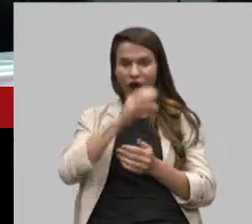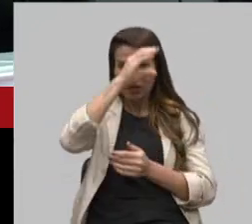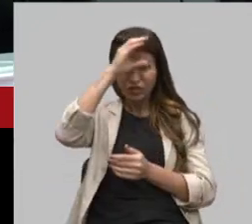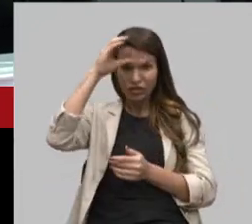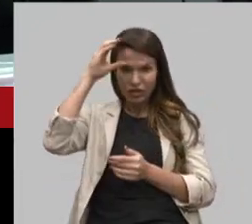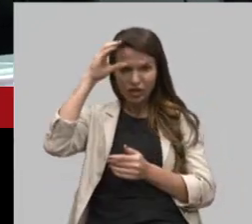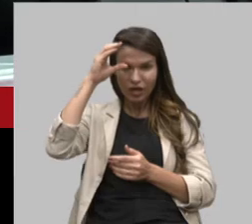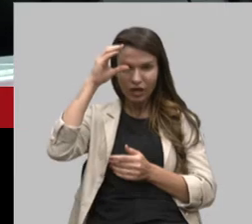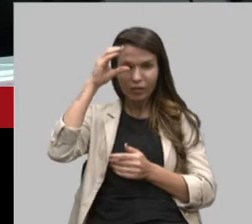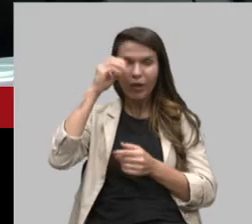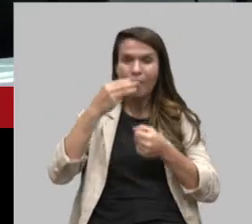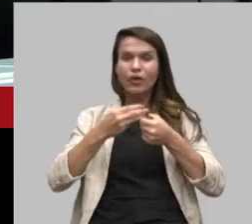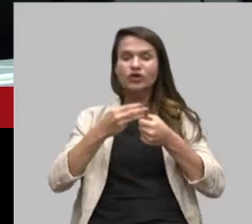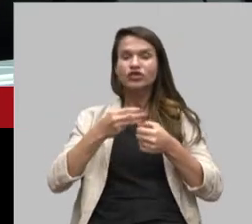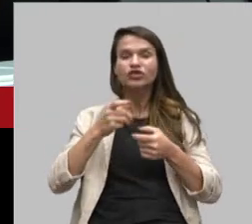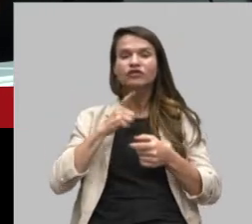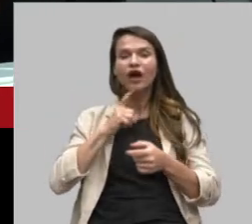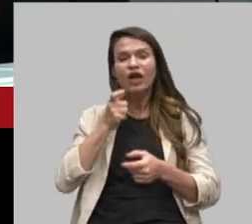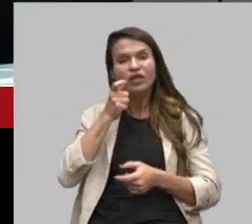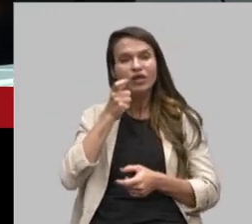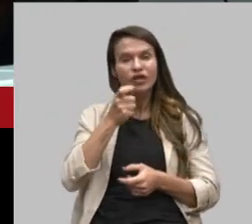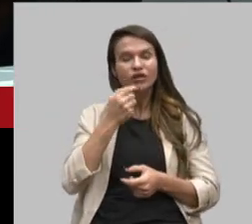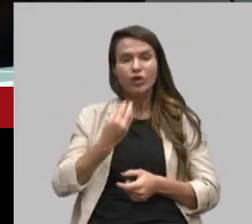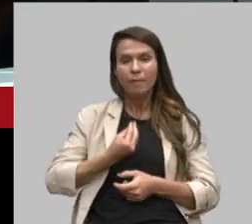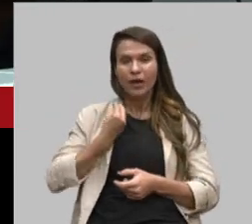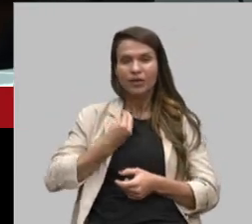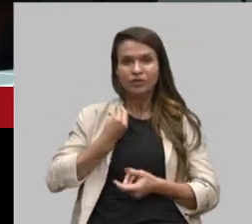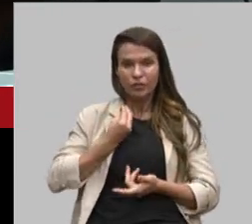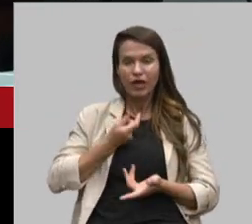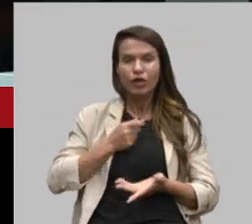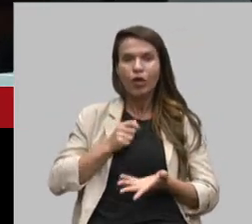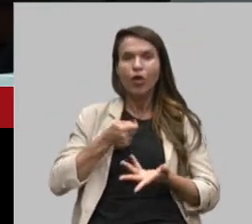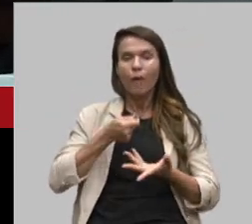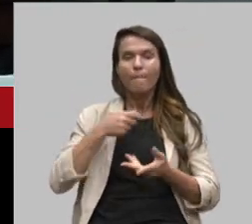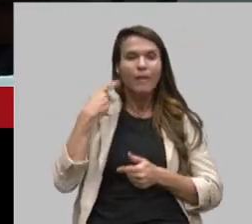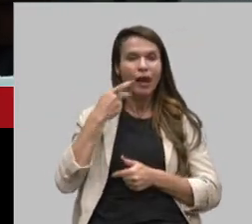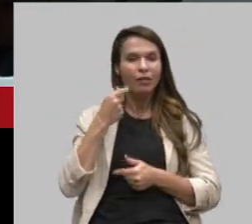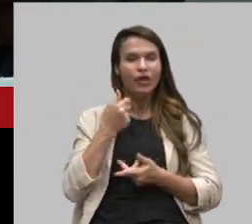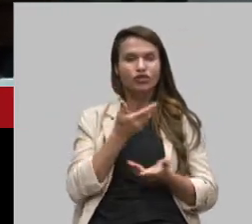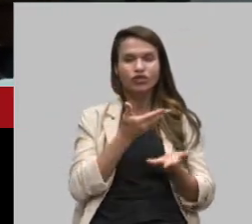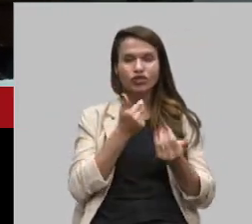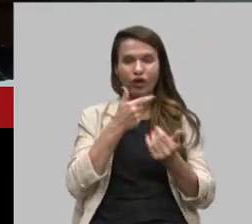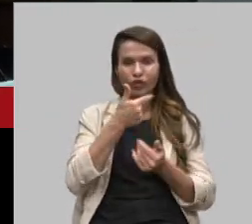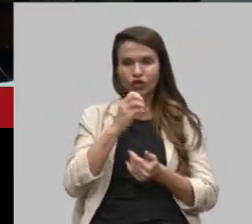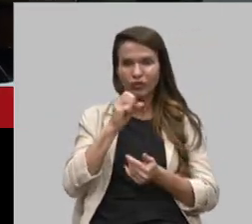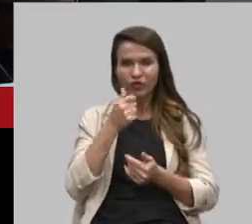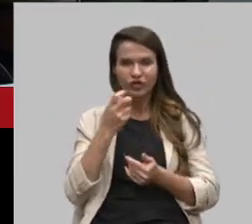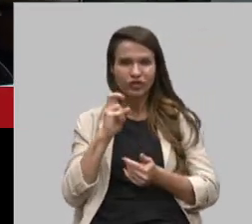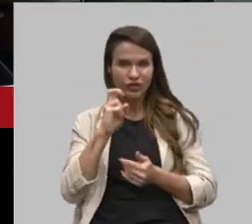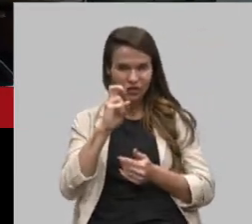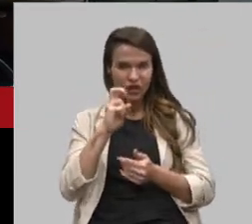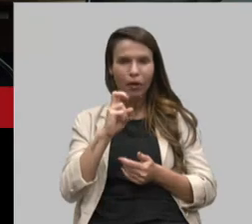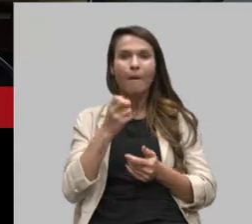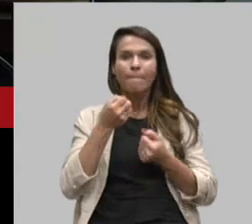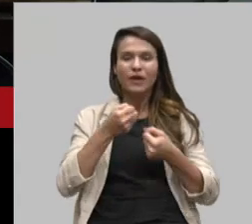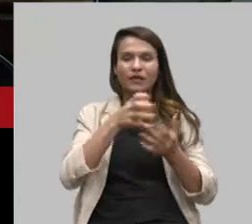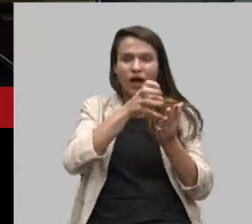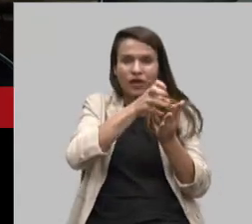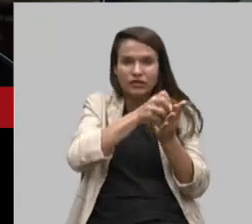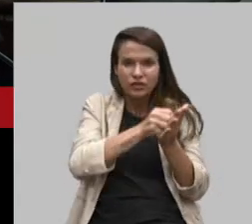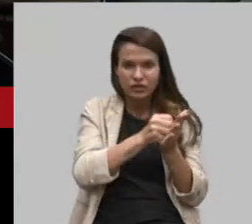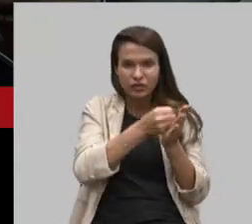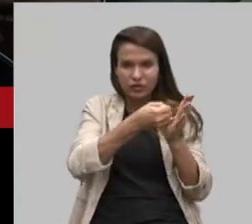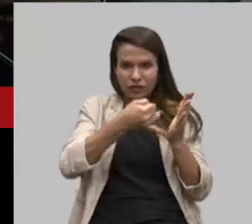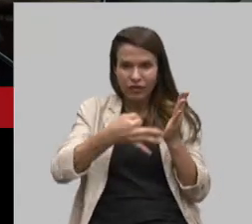estiverem interessadas em participar do Parlamento jovem 2025 elas devem se inscrever até o dia 20 de outubro